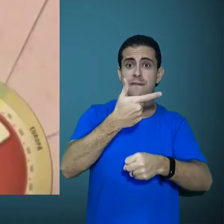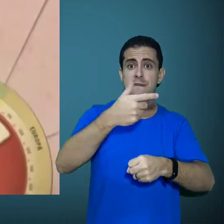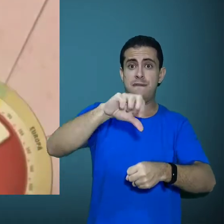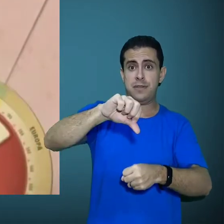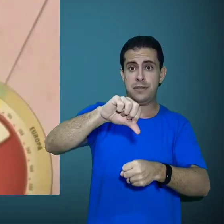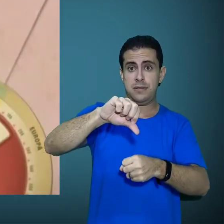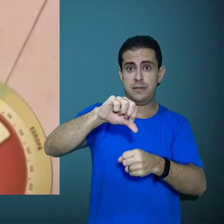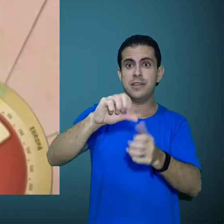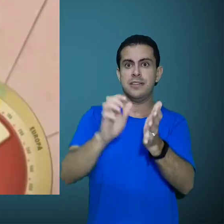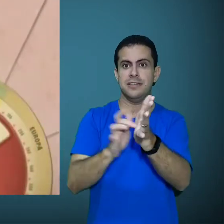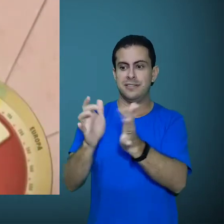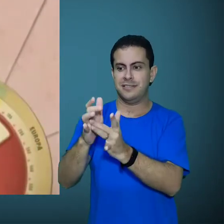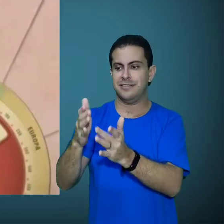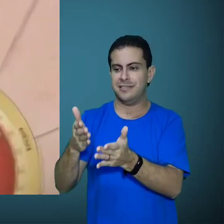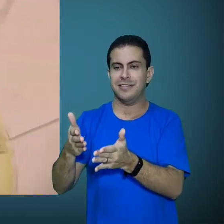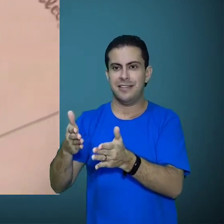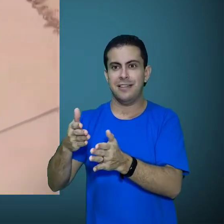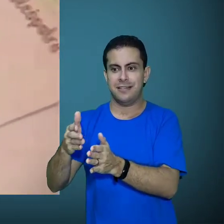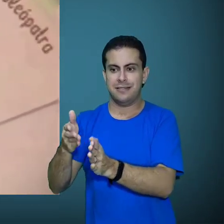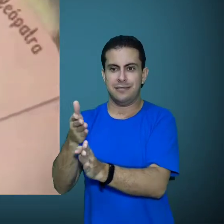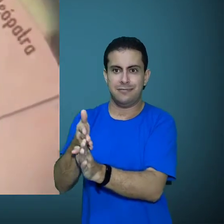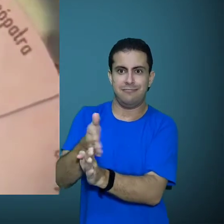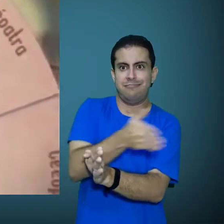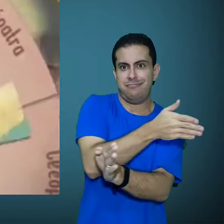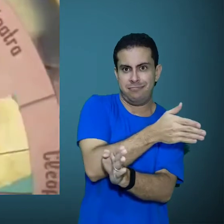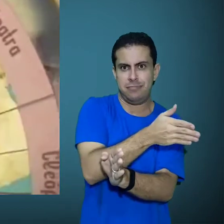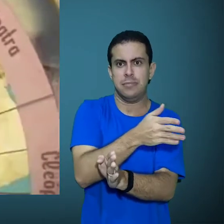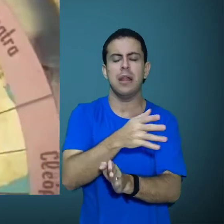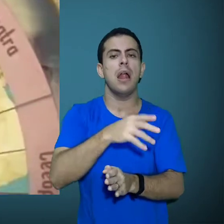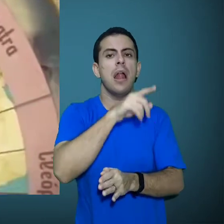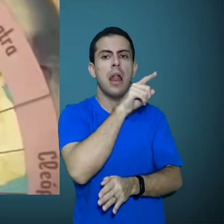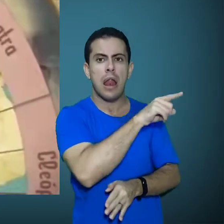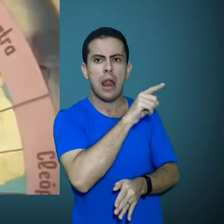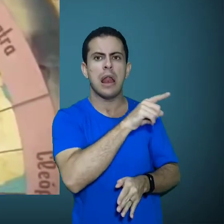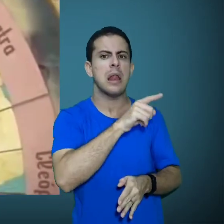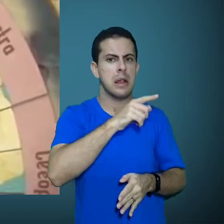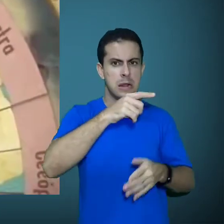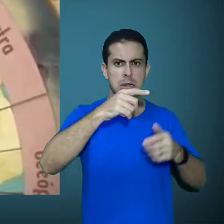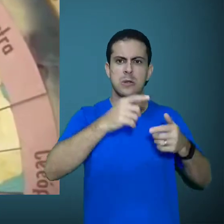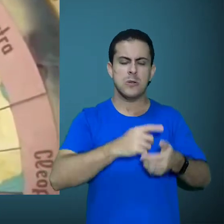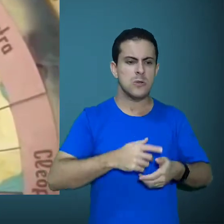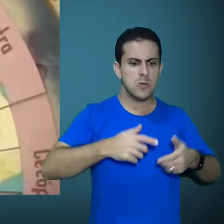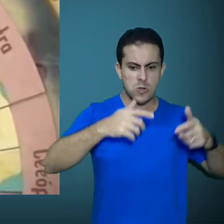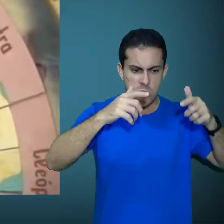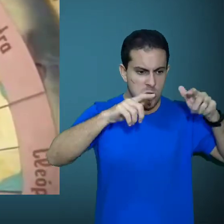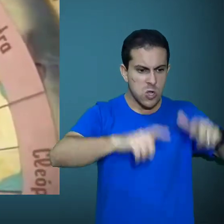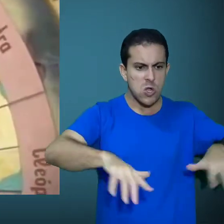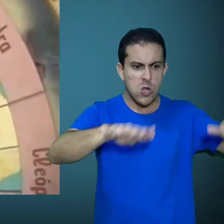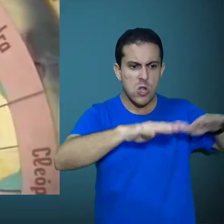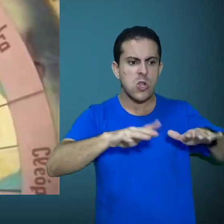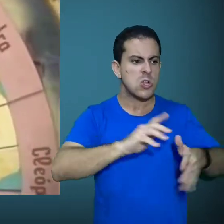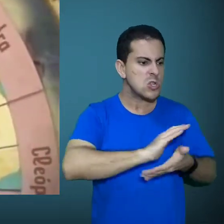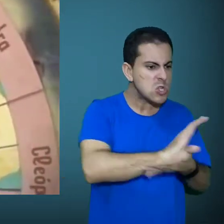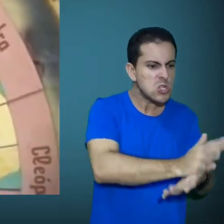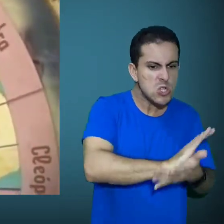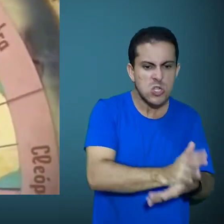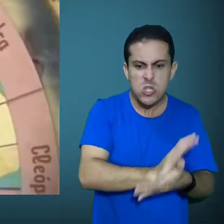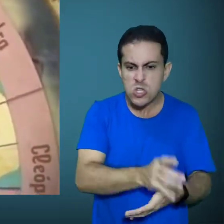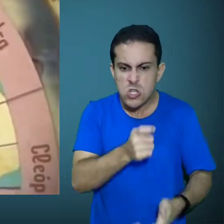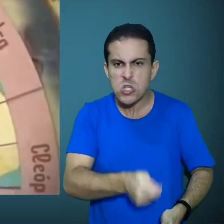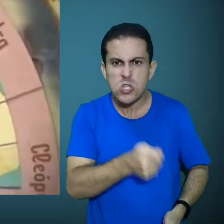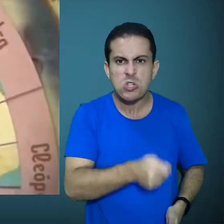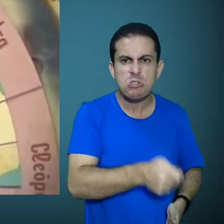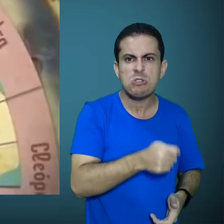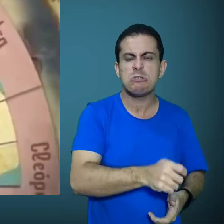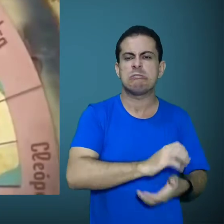do nascimento de Cristo. Naquele momento, os romanos não somente dominavam o Egito, como também oprimiam muitos outros povos que viviam ao longo do